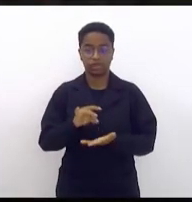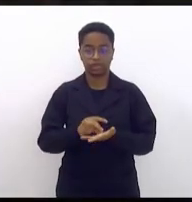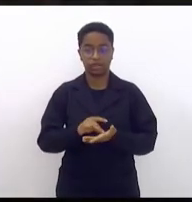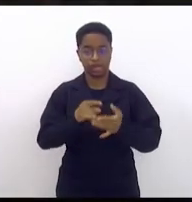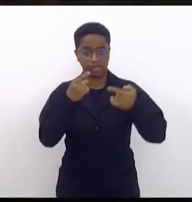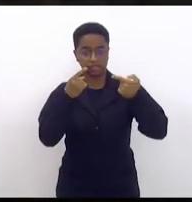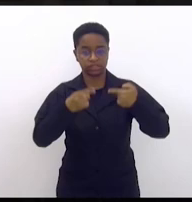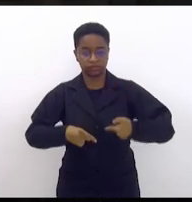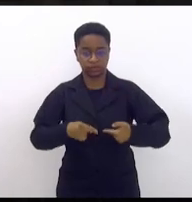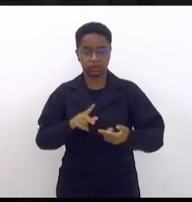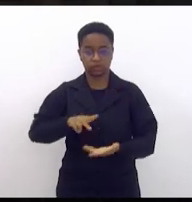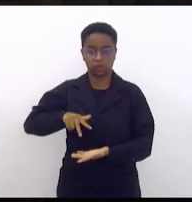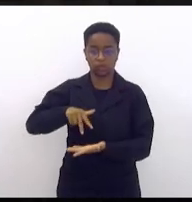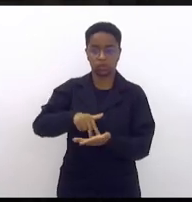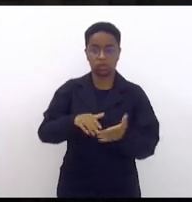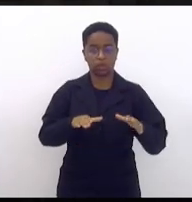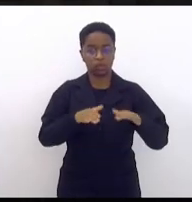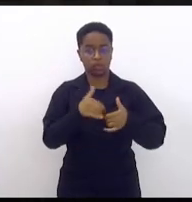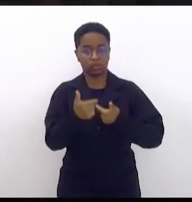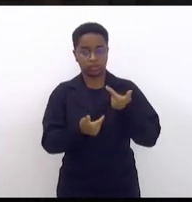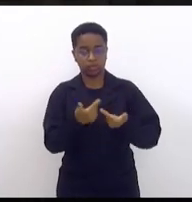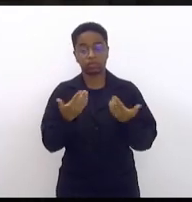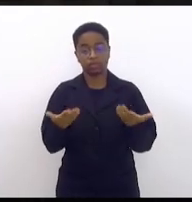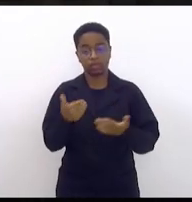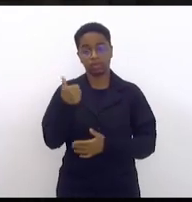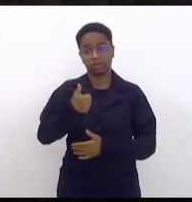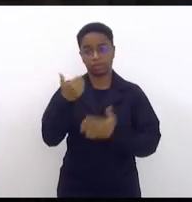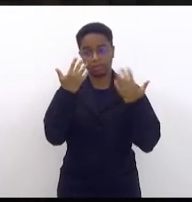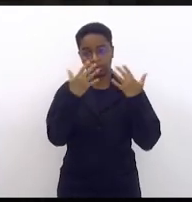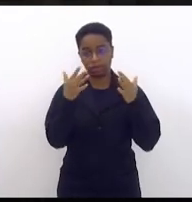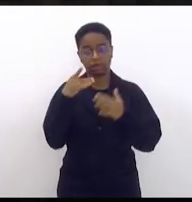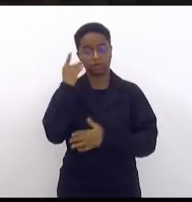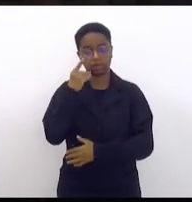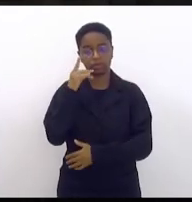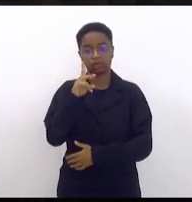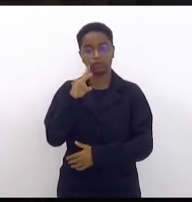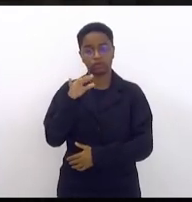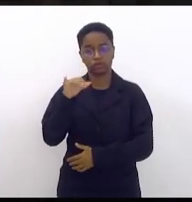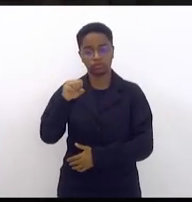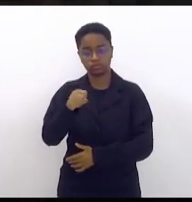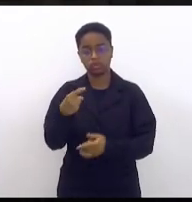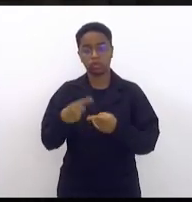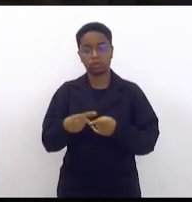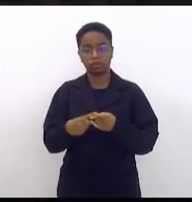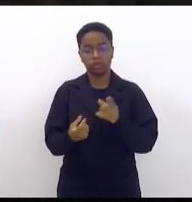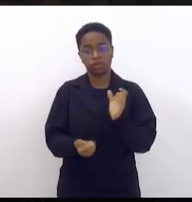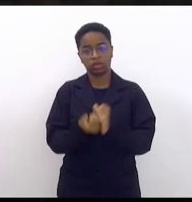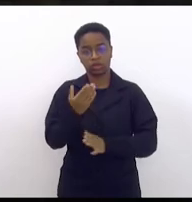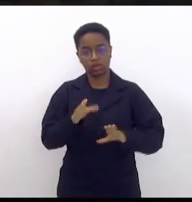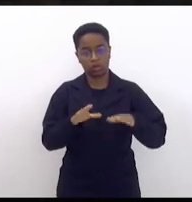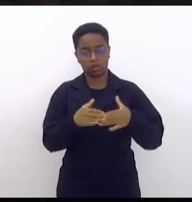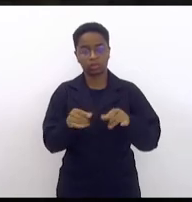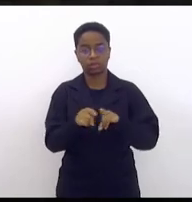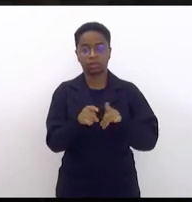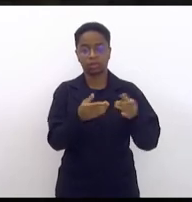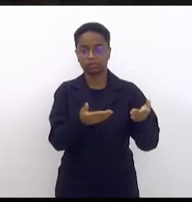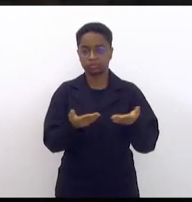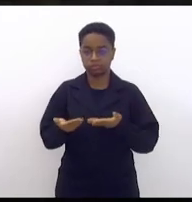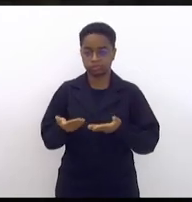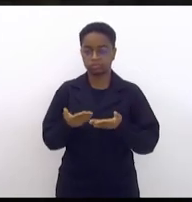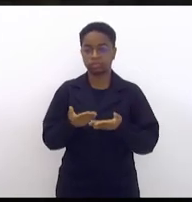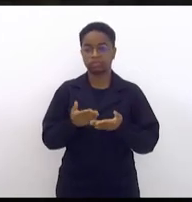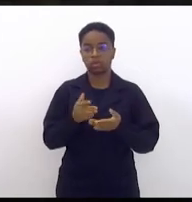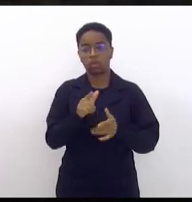compor essa frente então queria parabenizar primeiro os esforços do deputado Vinícius kolino de compor a frente de convocar as e os